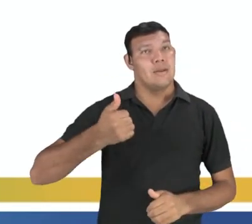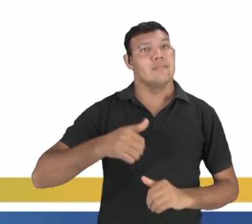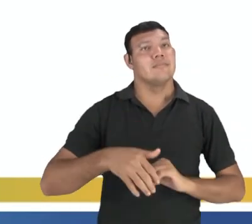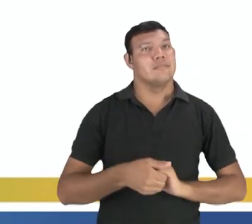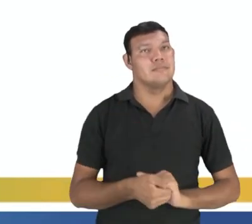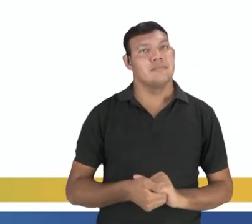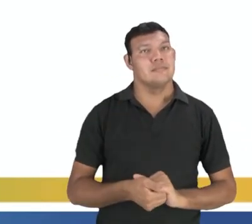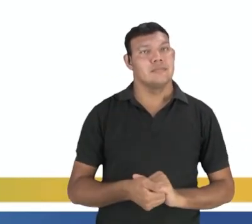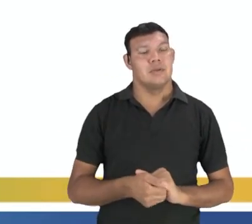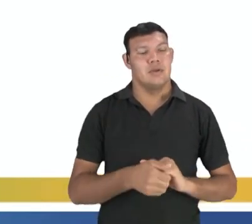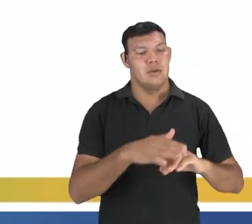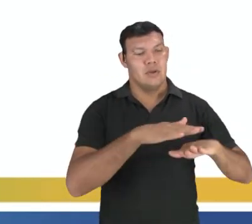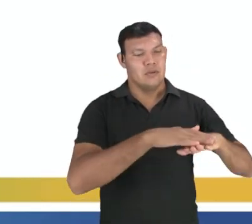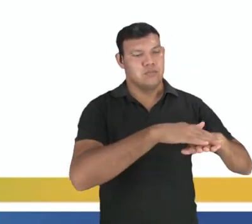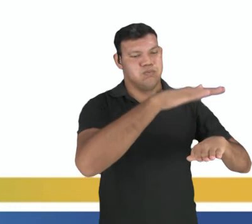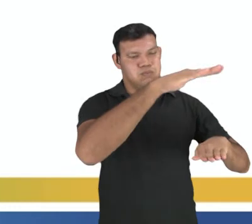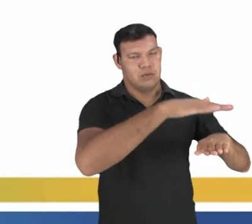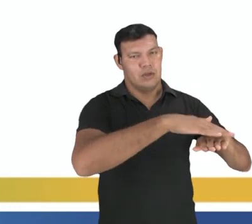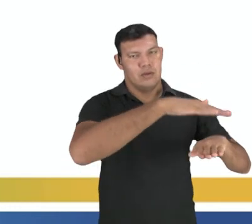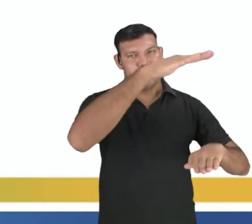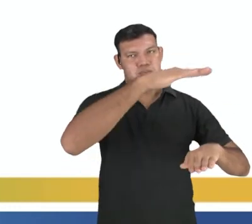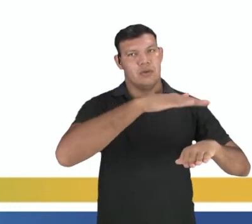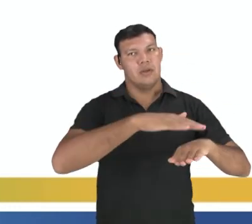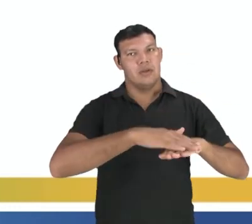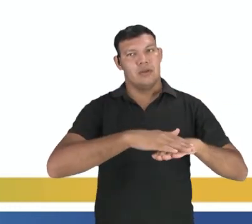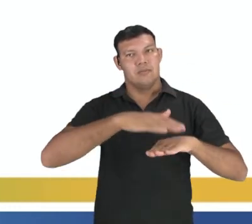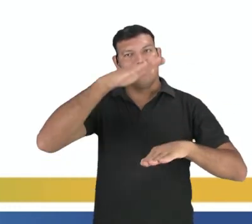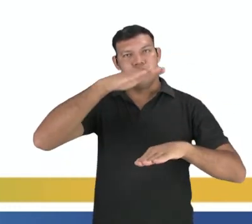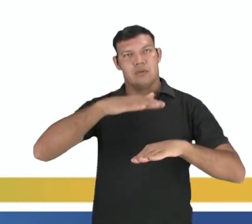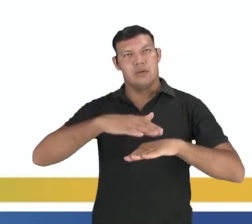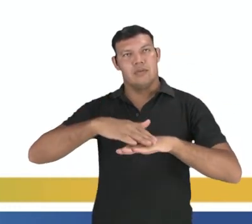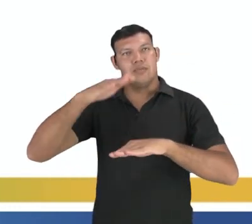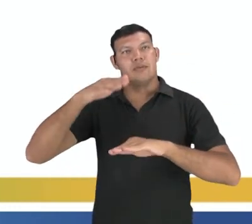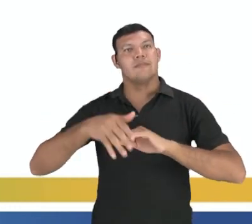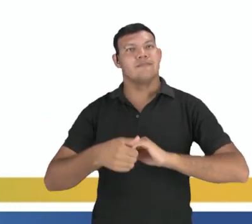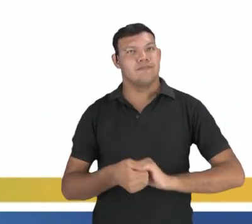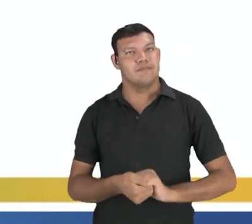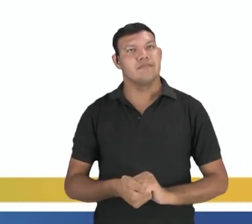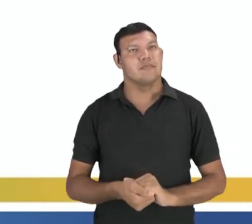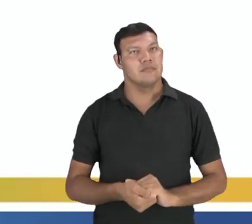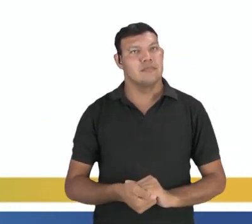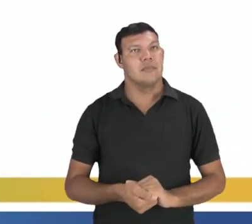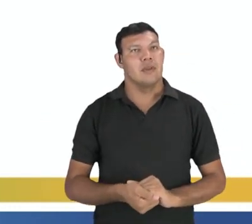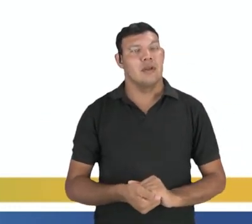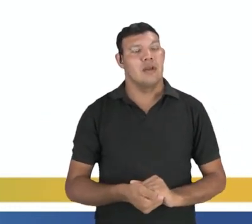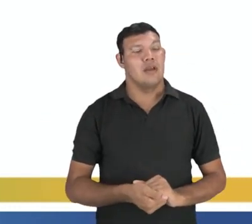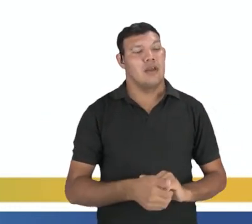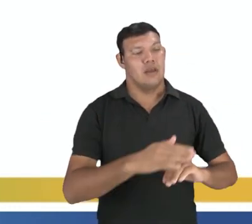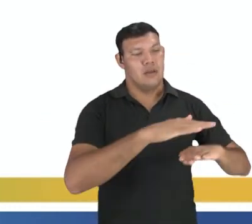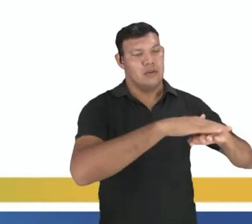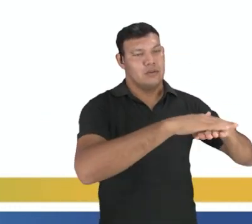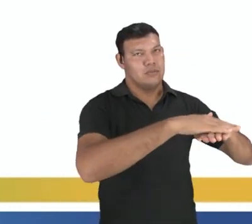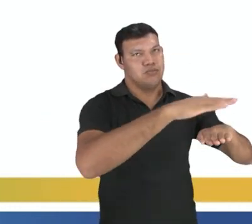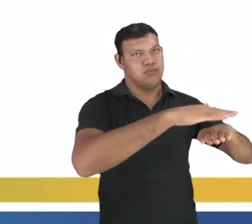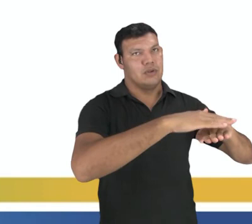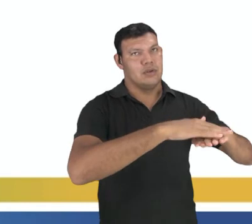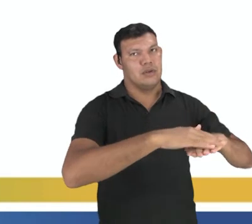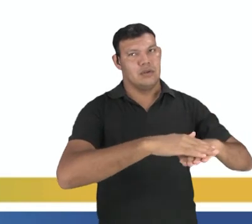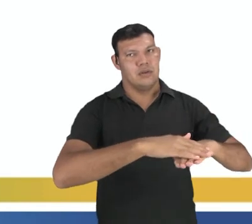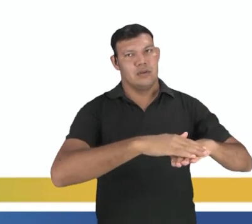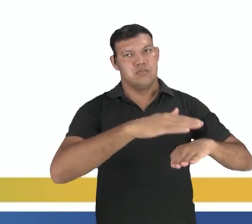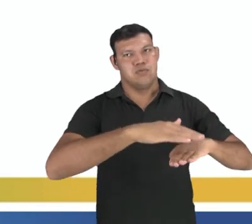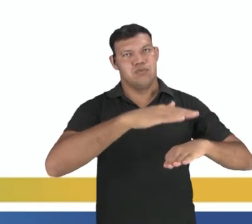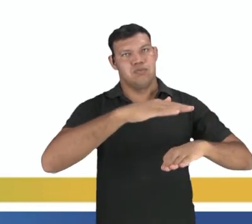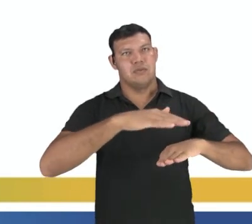e em cada uma das vezes seguintes, tantas quantas já estejam